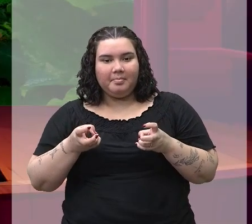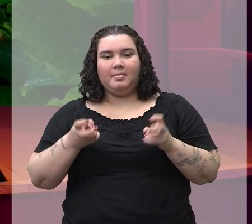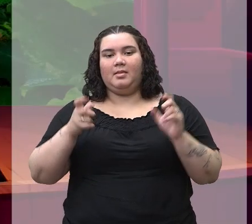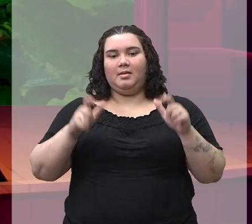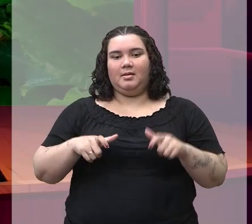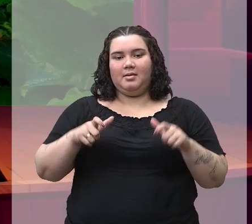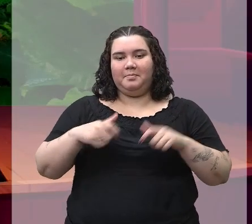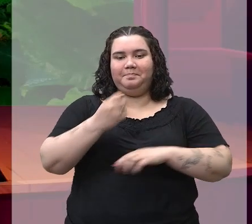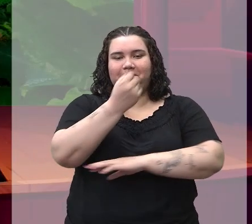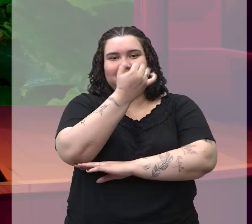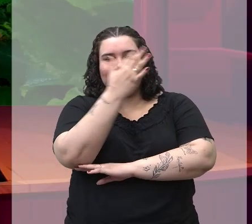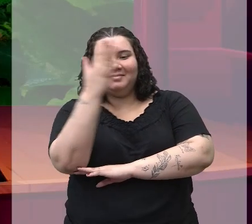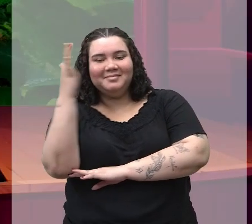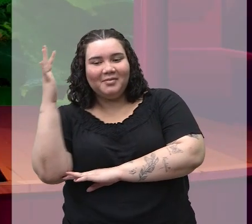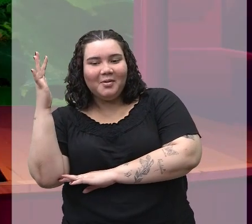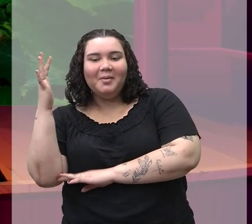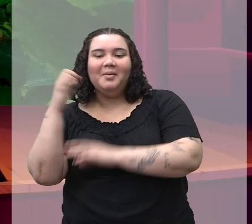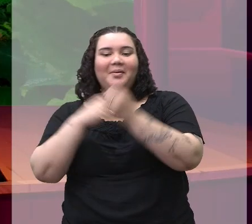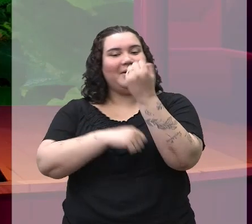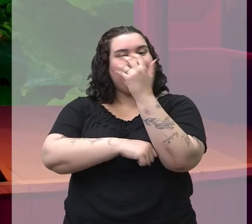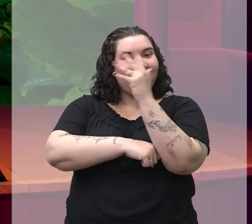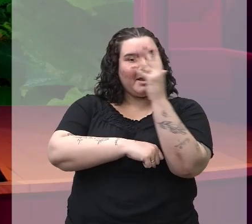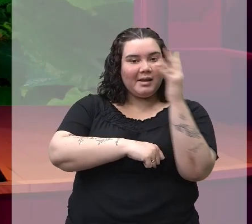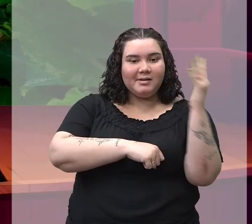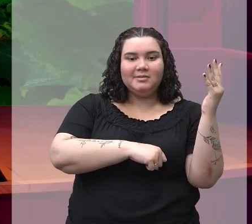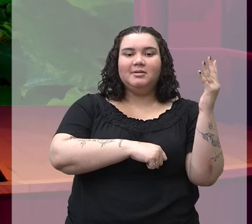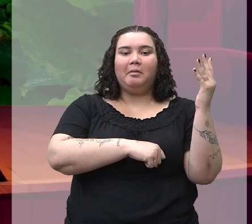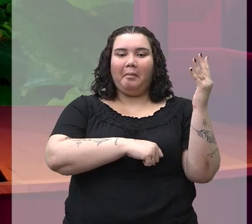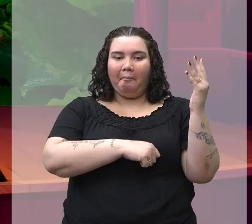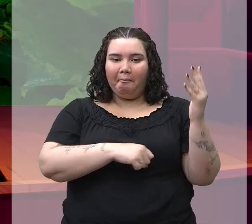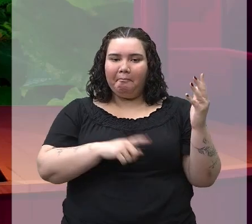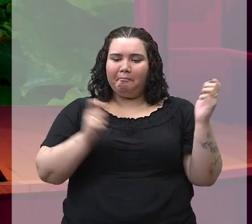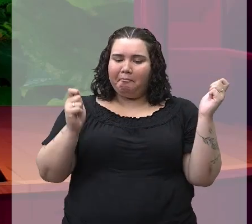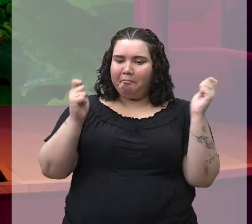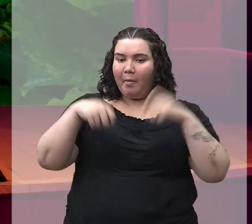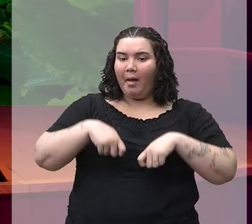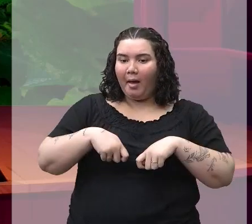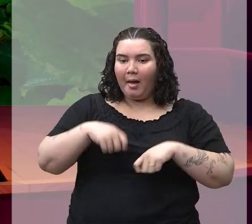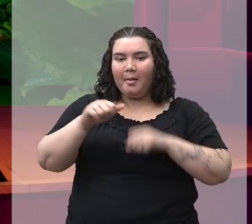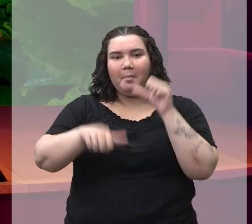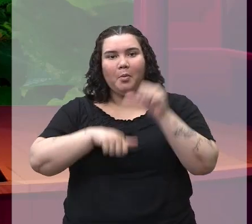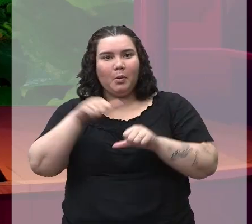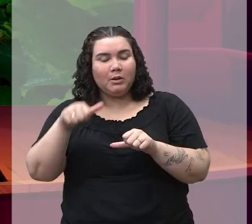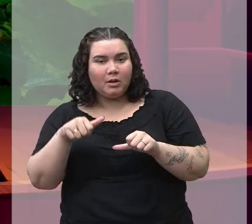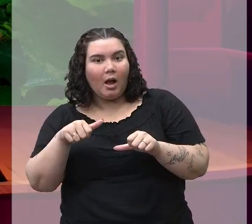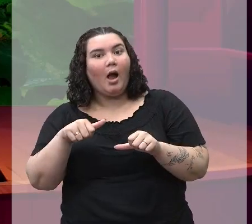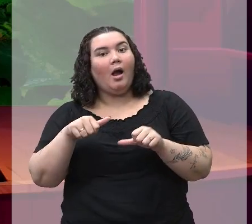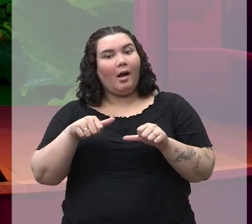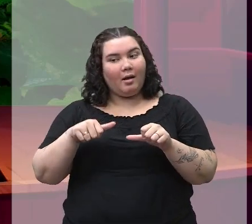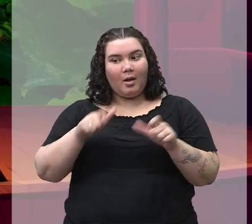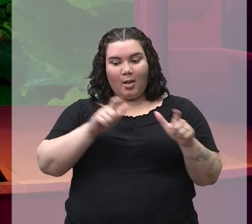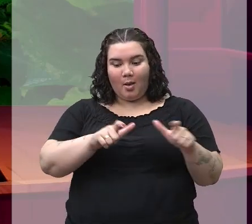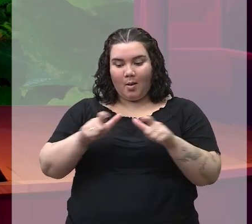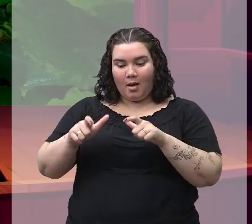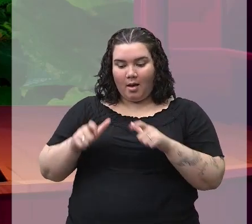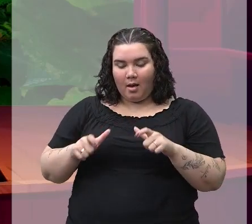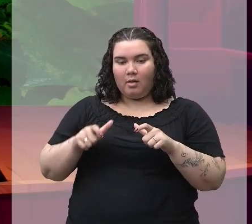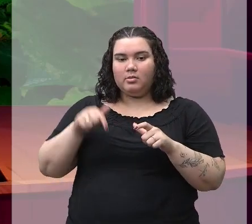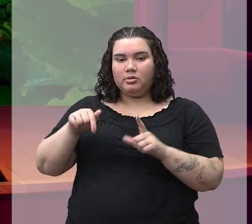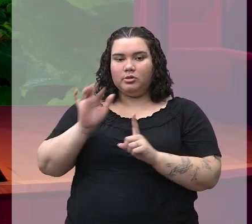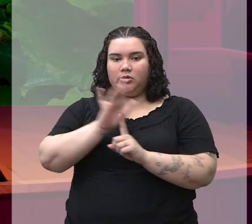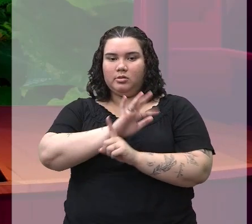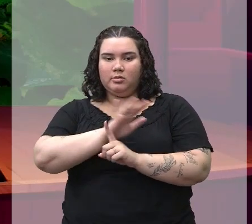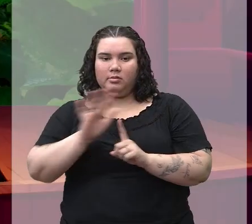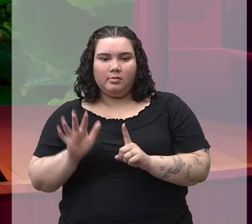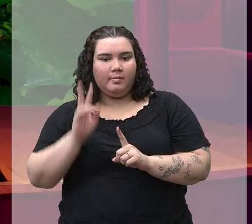parar numa floresta. O cenário tem esse poder, né, de transformar um local de ação cênica. Vocês estão